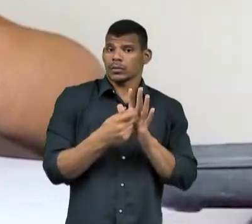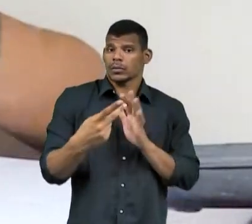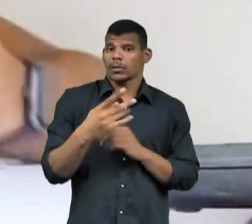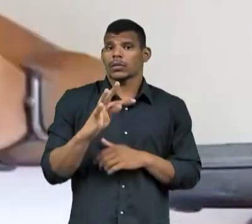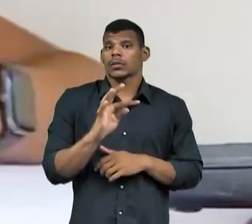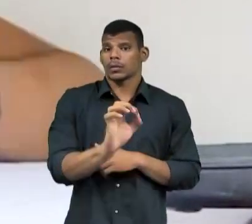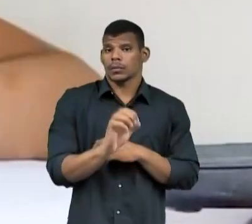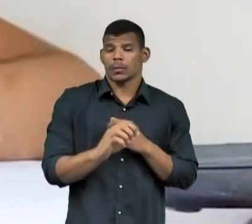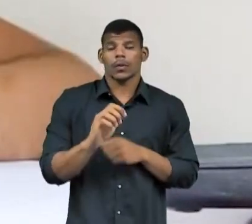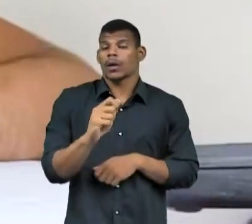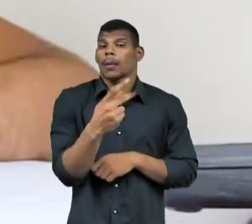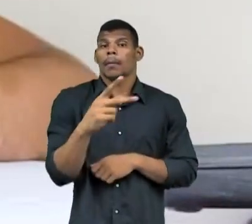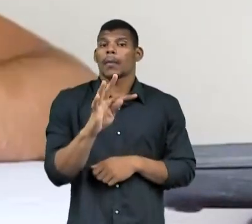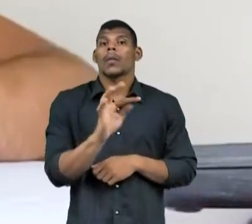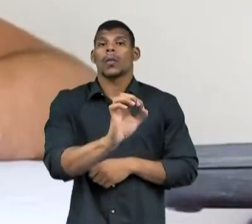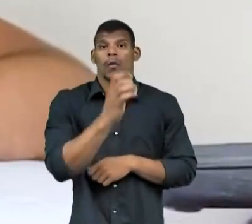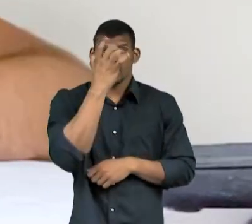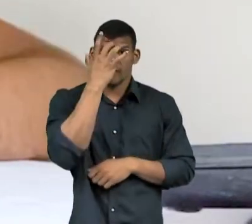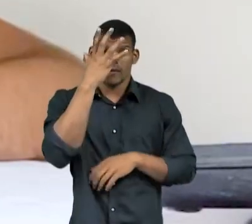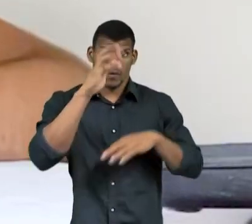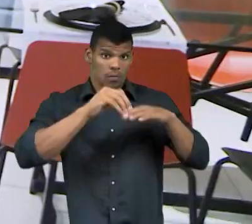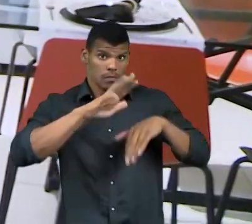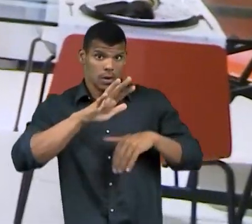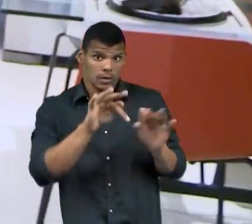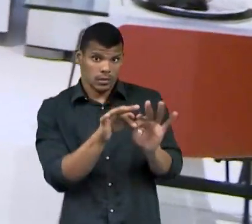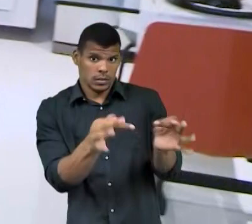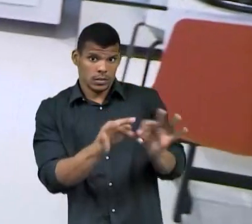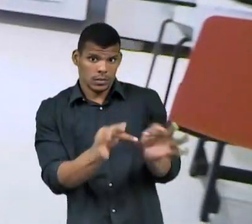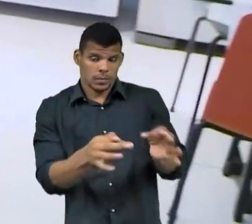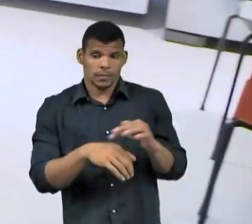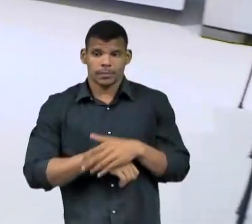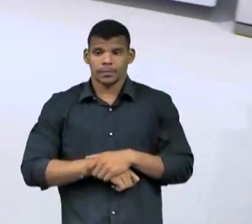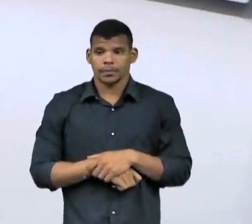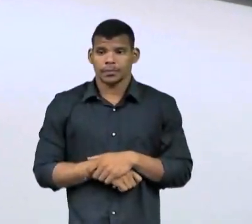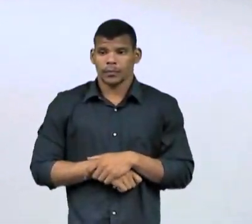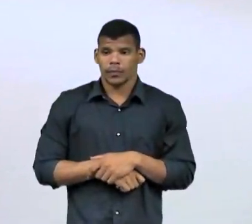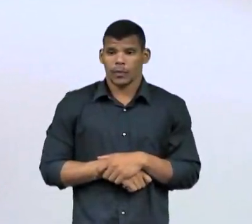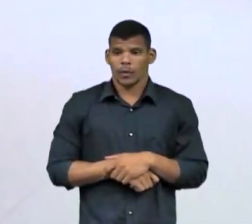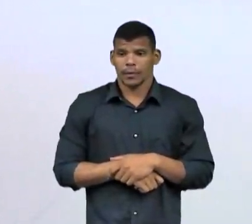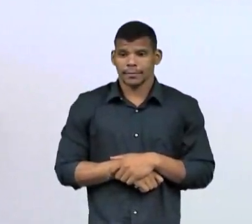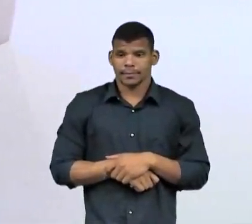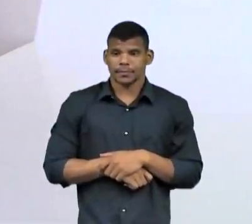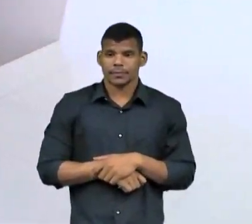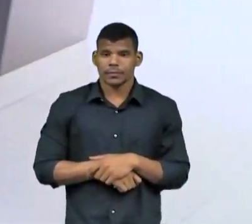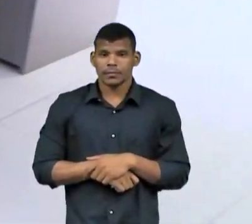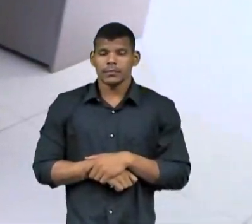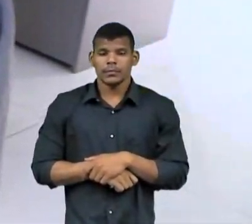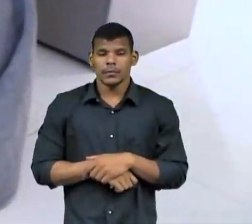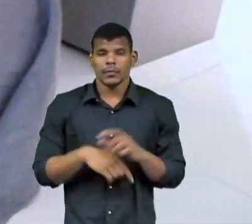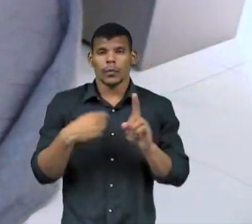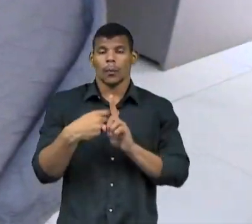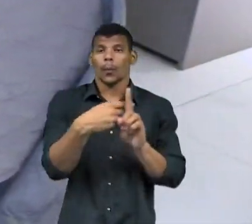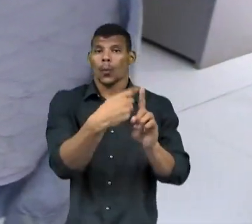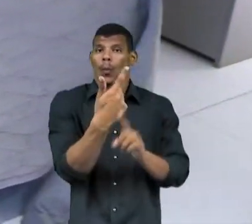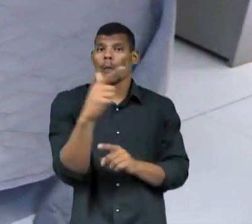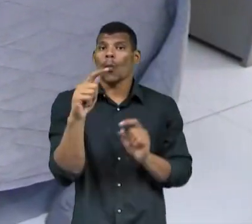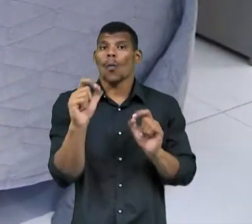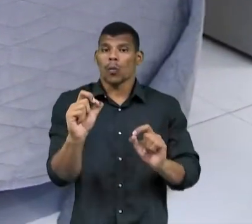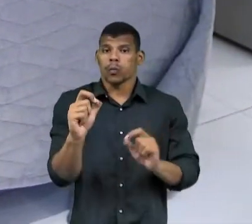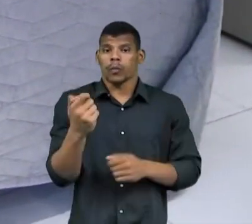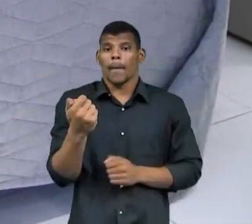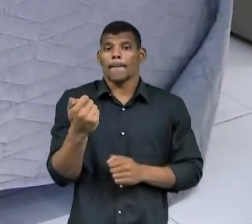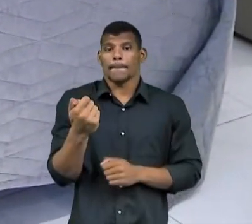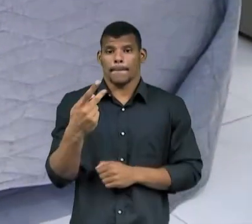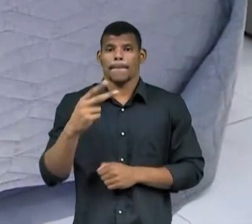de uma maneira muito mais fácil e simples do que uma locação tradicional. Outra vantagem desse tipo de locação é o preço. O custo-benefício